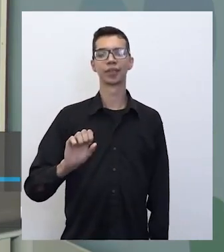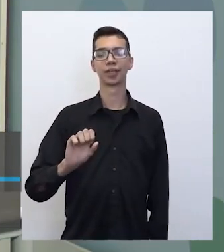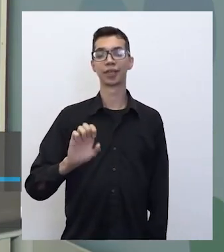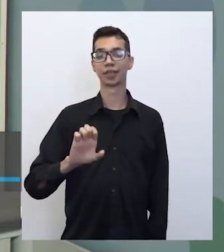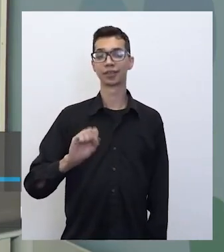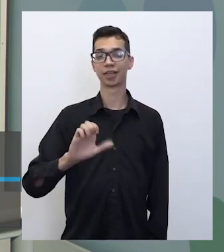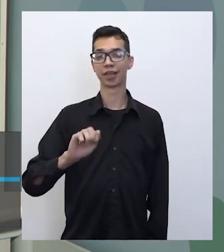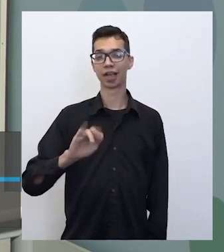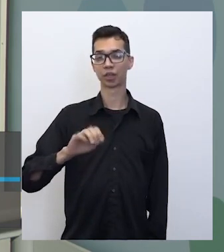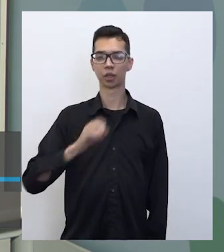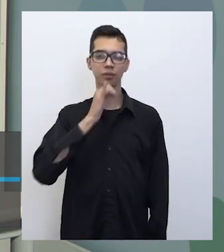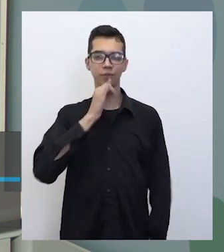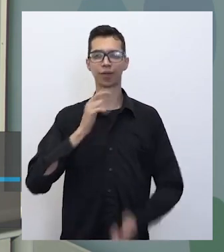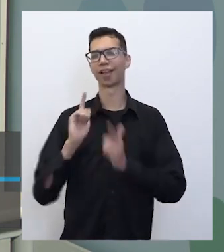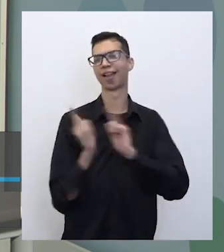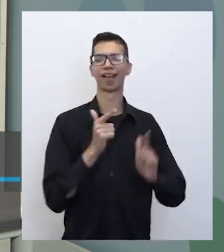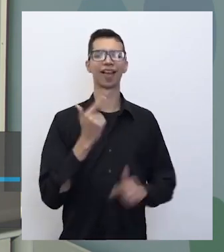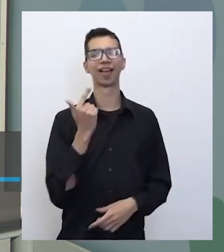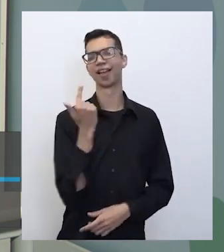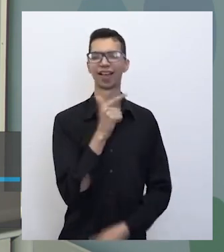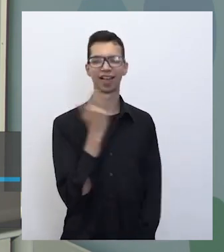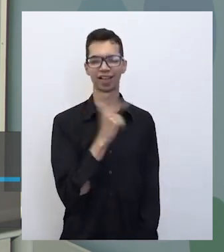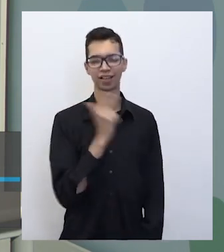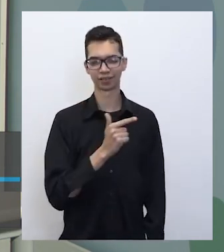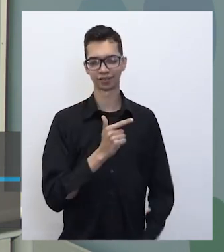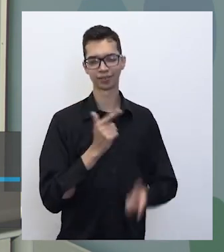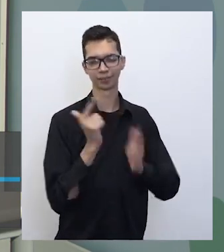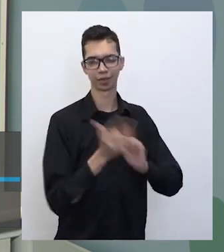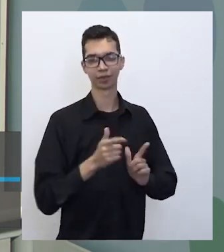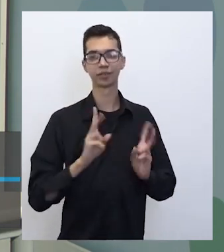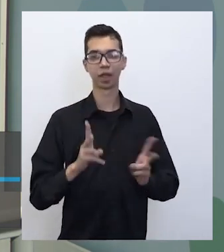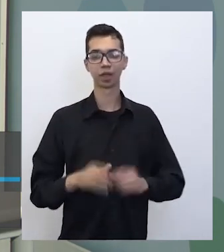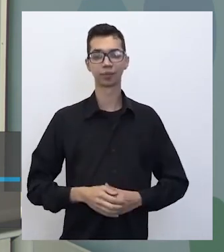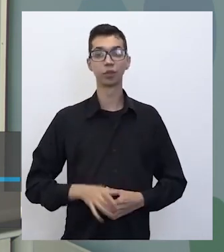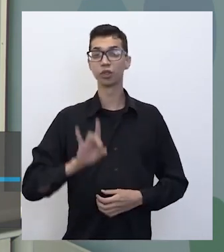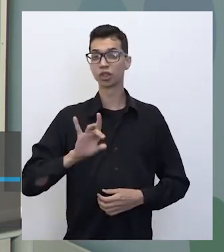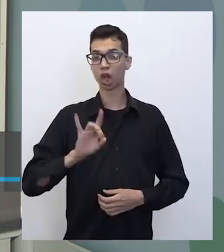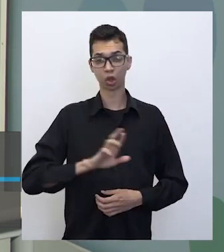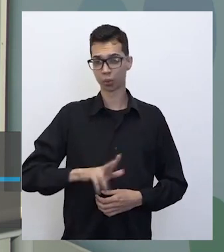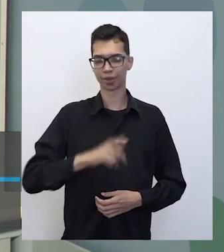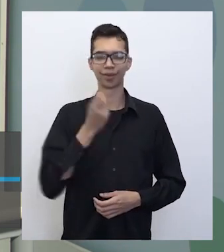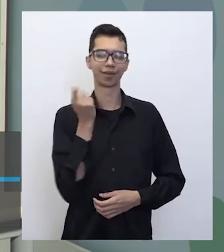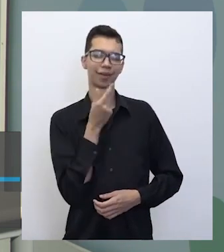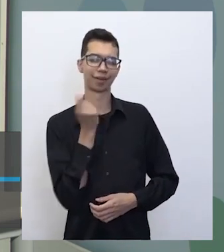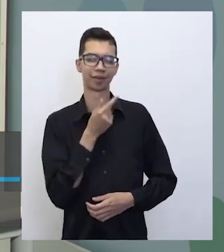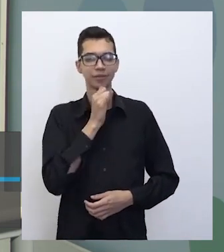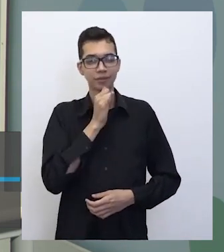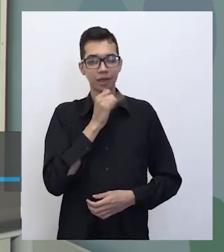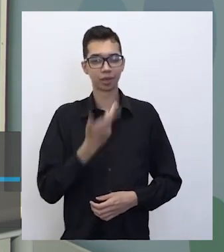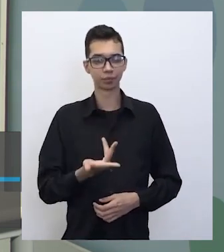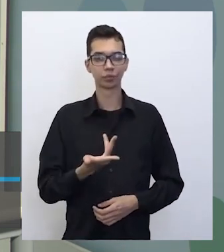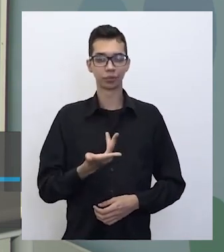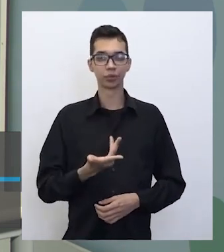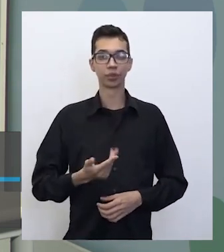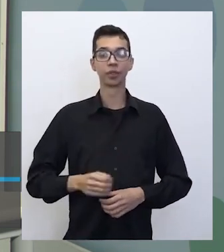tradição oral, mas que elas envolvem outros temas, ou os outros temas que não estão ligados ao amor, né, e a tipo de